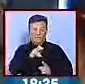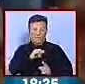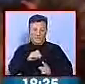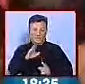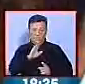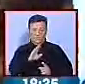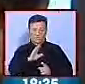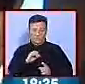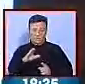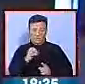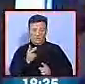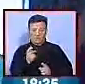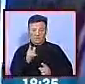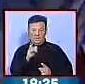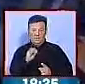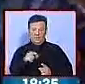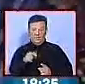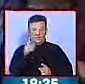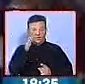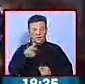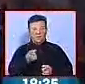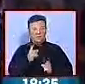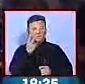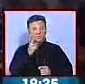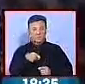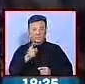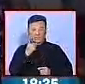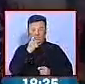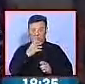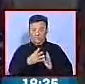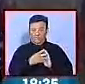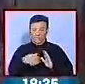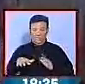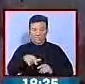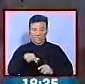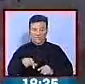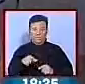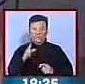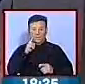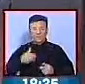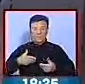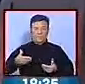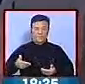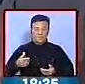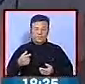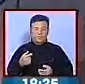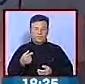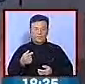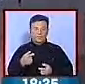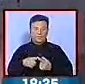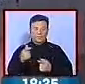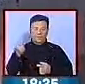boa tarde. Estamos perante o quê neste caso? Neste caso estamos perante um módulo que apresenta a